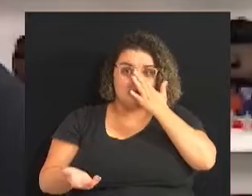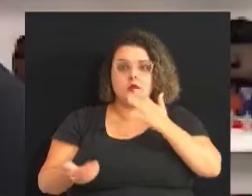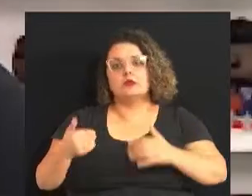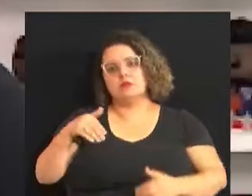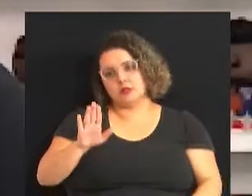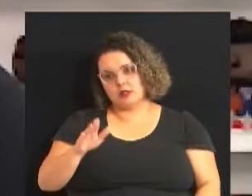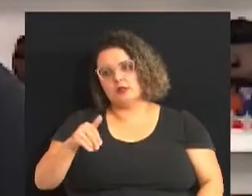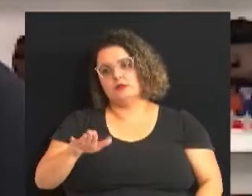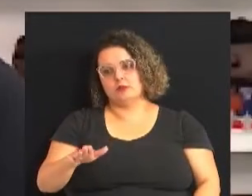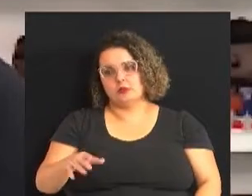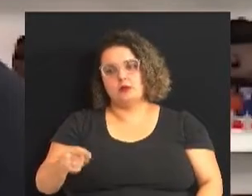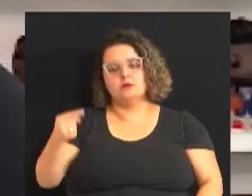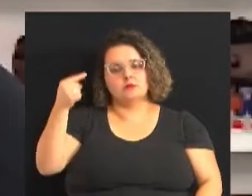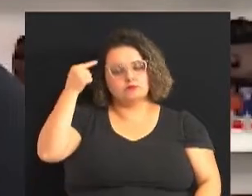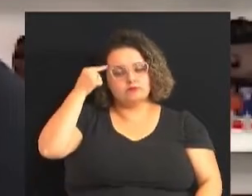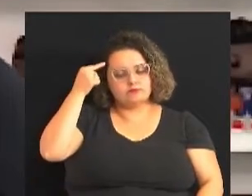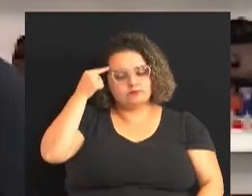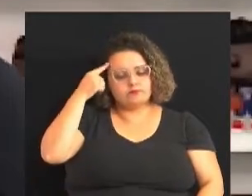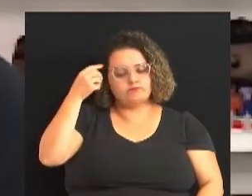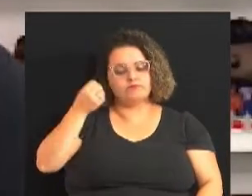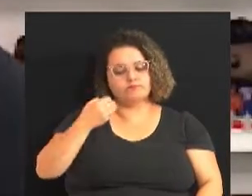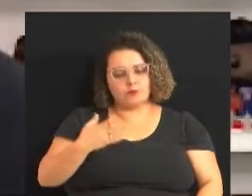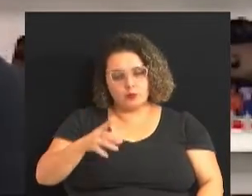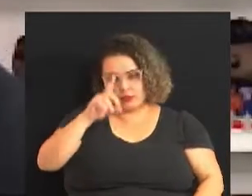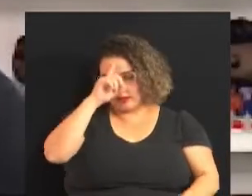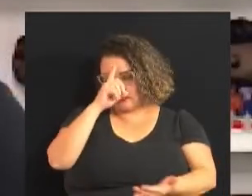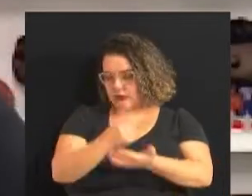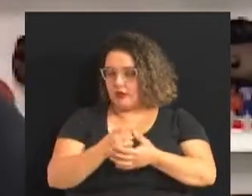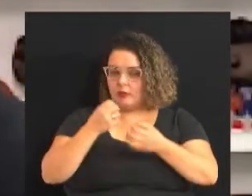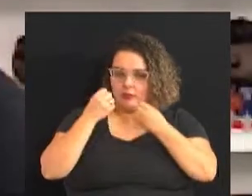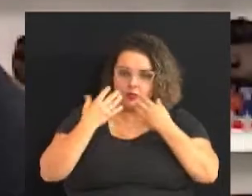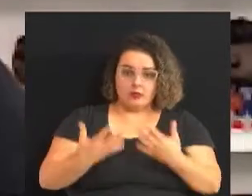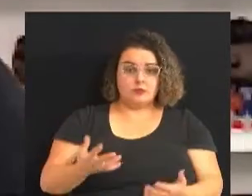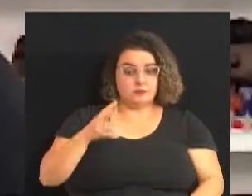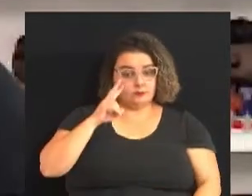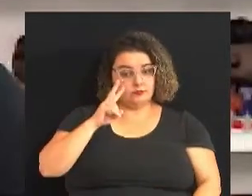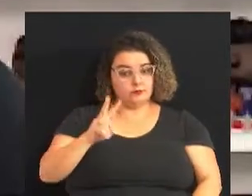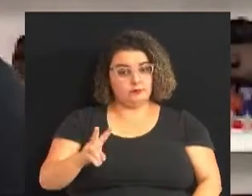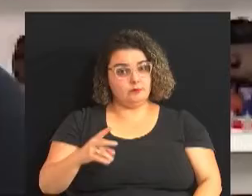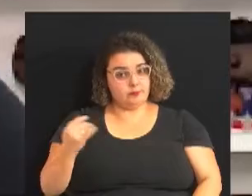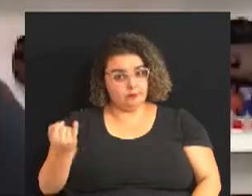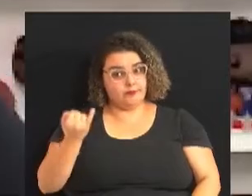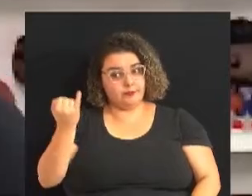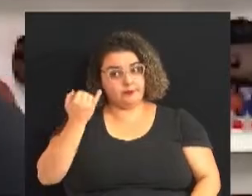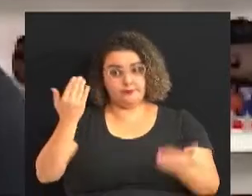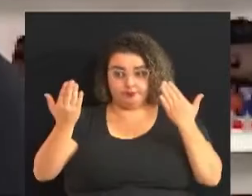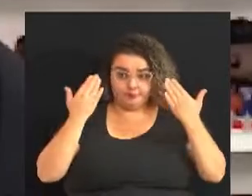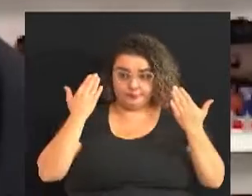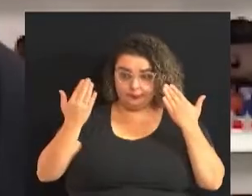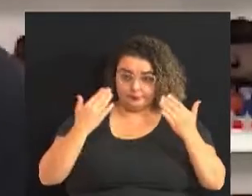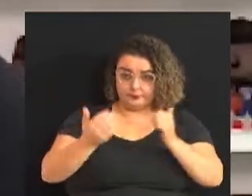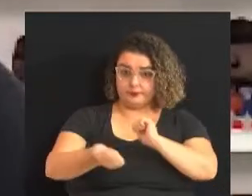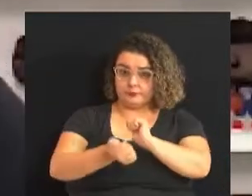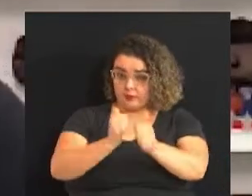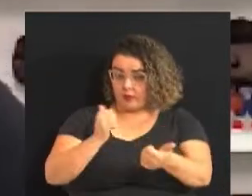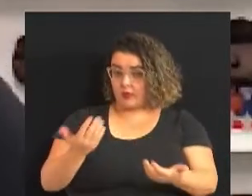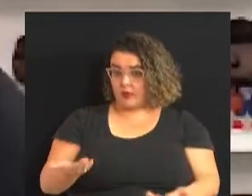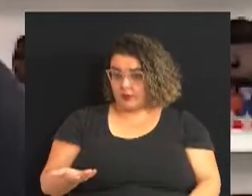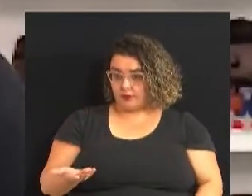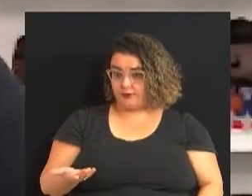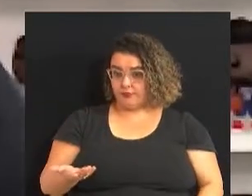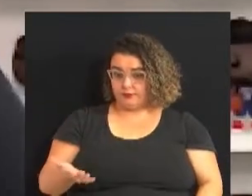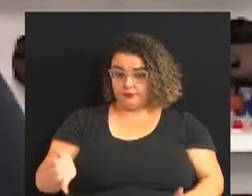que estar com a cabeça boa para tomar as melhores decisões. E a gente vê hoje o quanto é importante a psicologia no Sim, esporte, sim. das